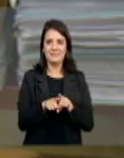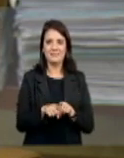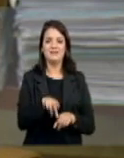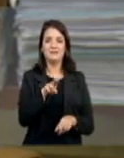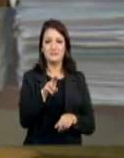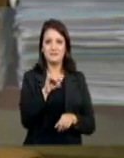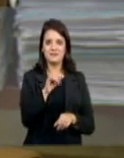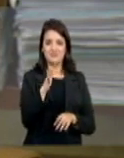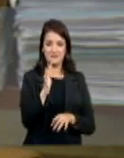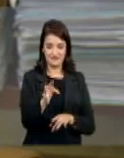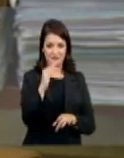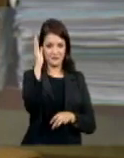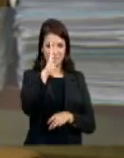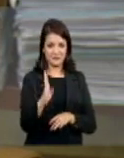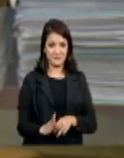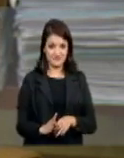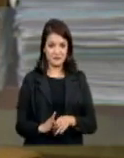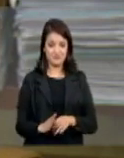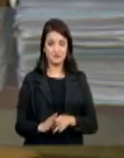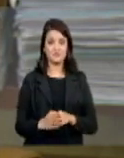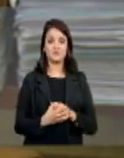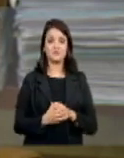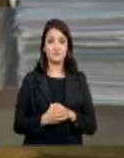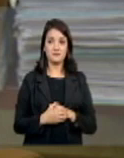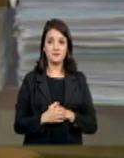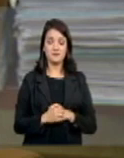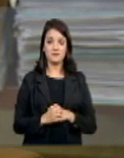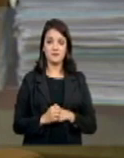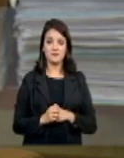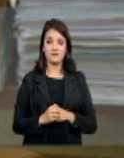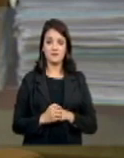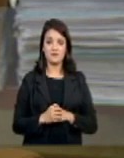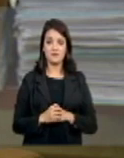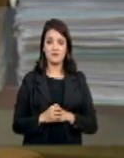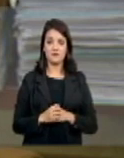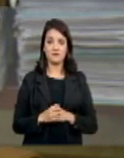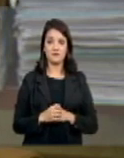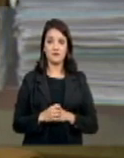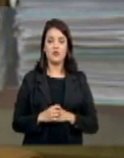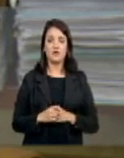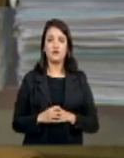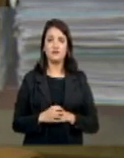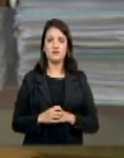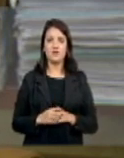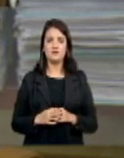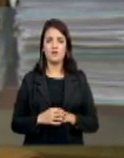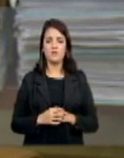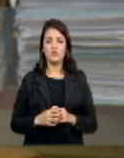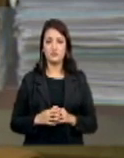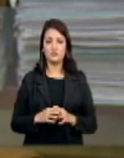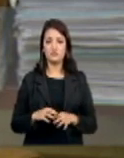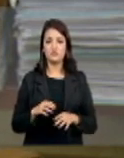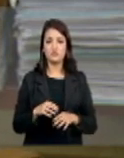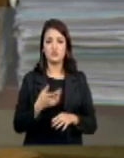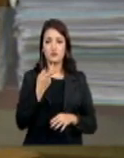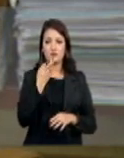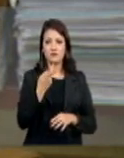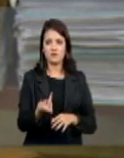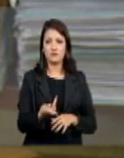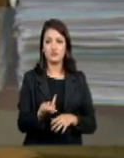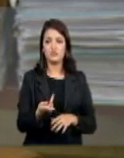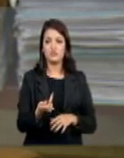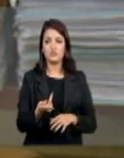do brasil antigo cofre e aqui senhor presidente eu estendo longamente na página